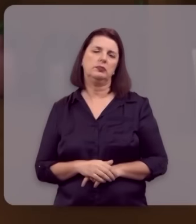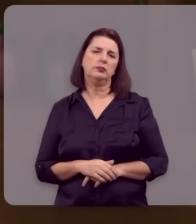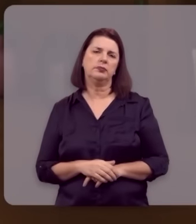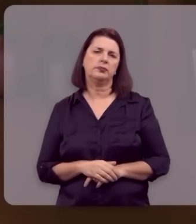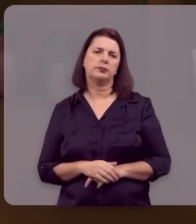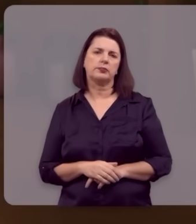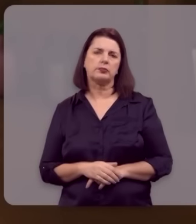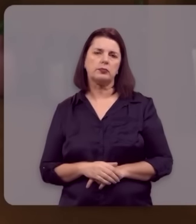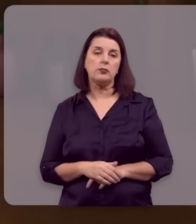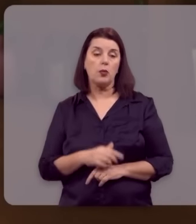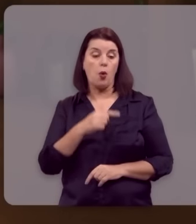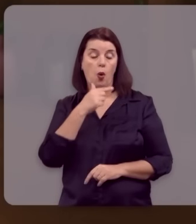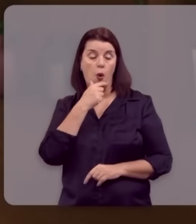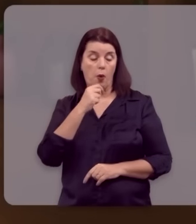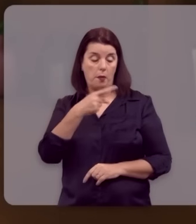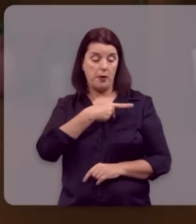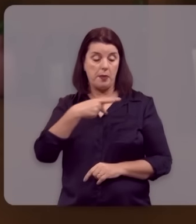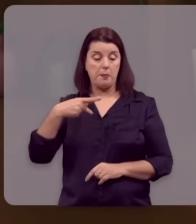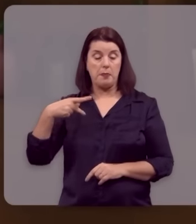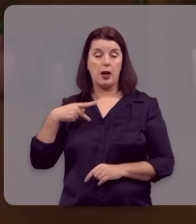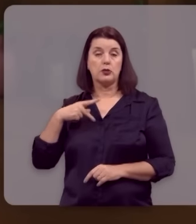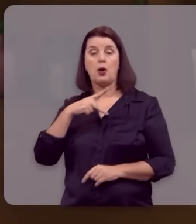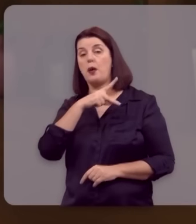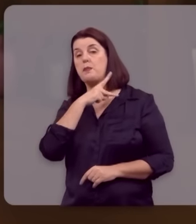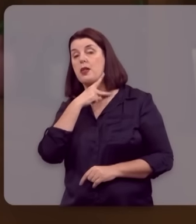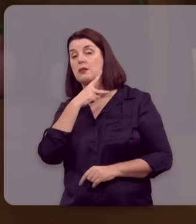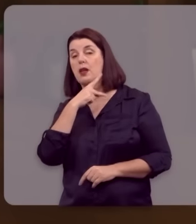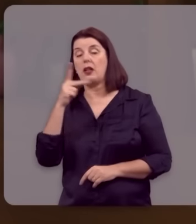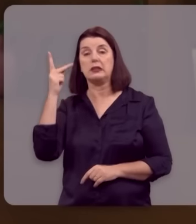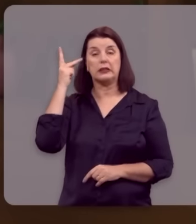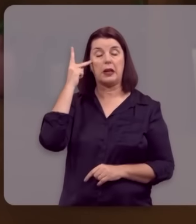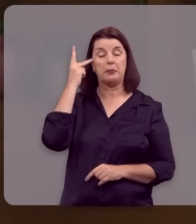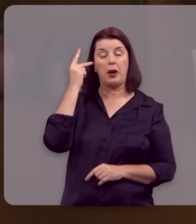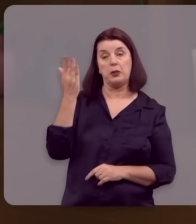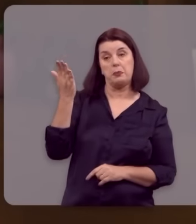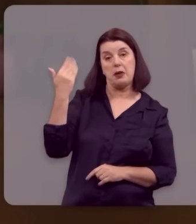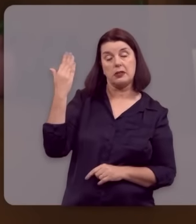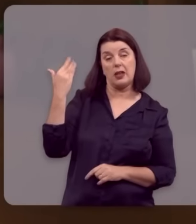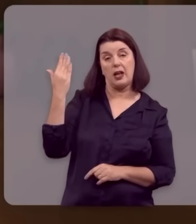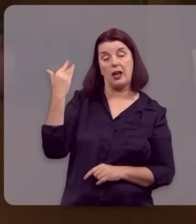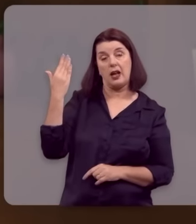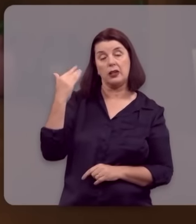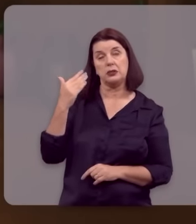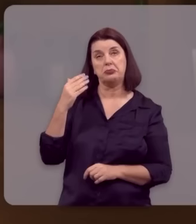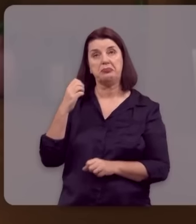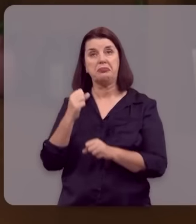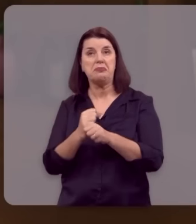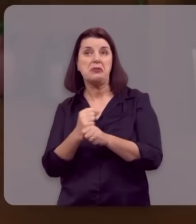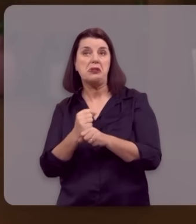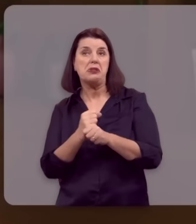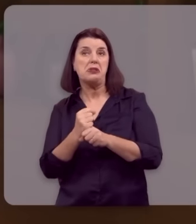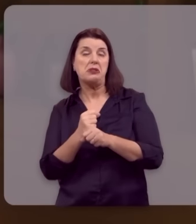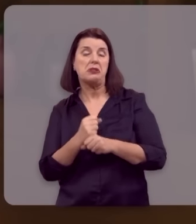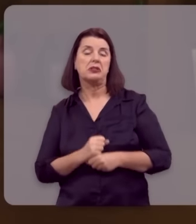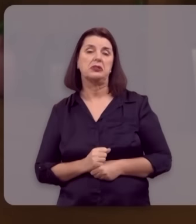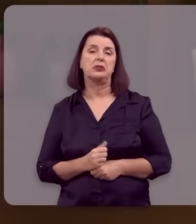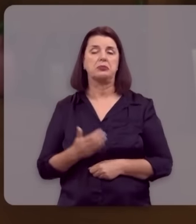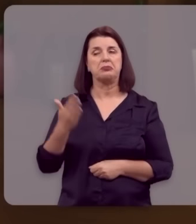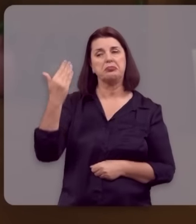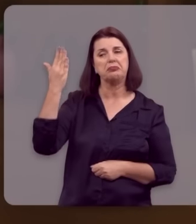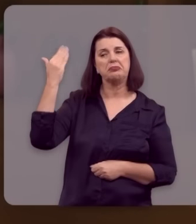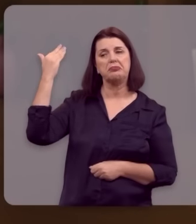Miguel Rizzo, que foi pastor presbiteriano em São Paulo, nos idos da década, salvo melhor